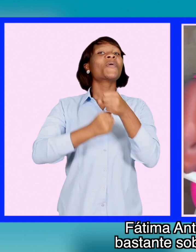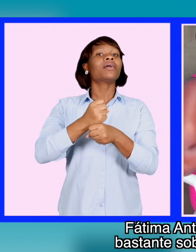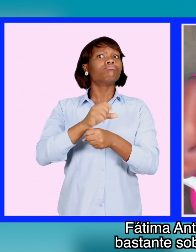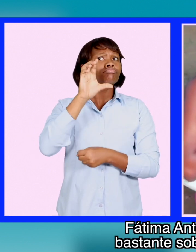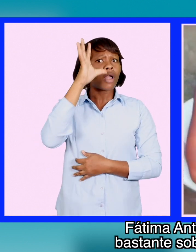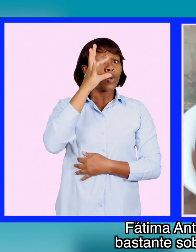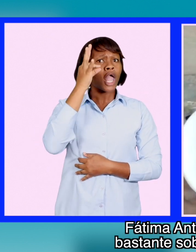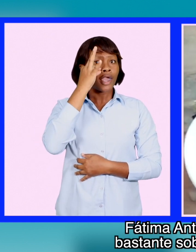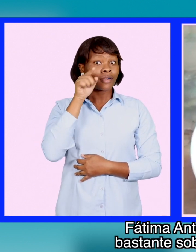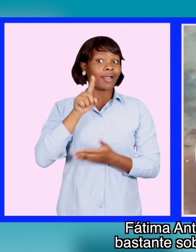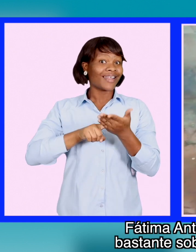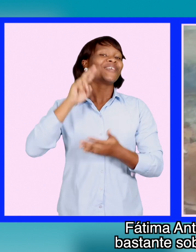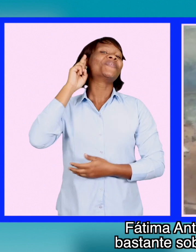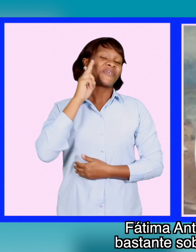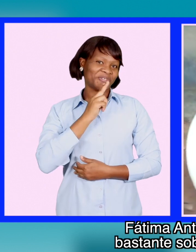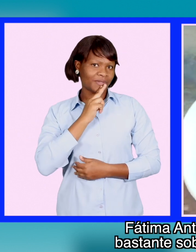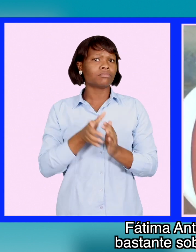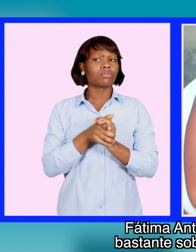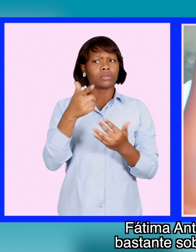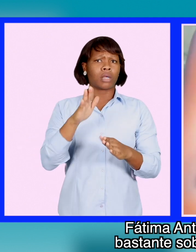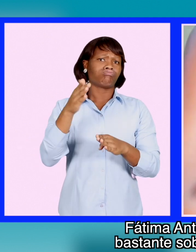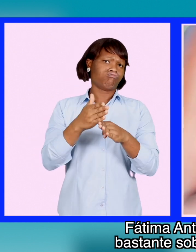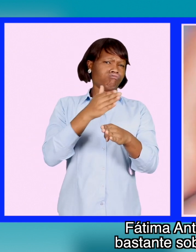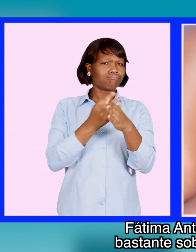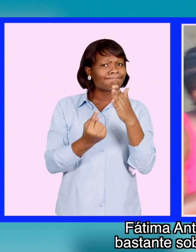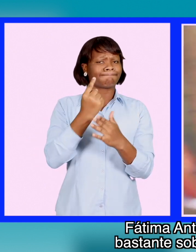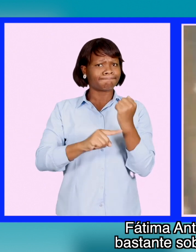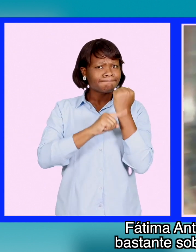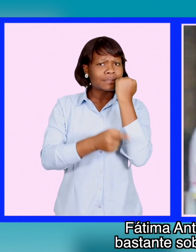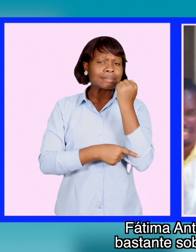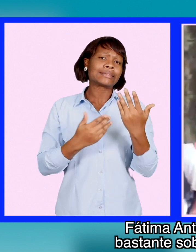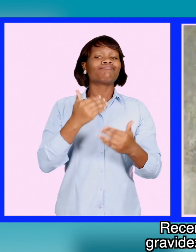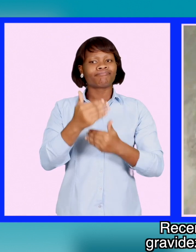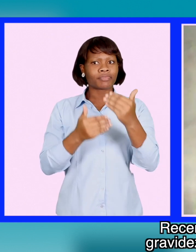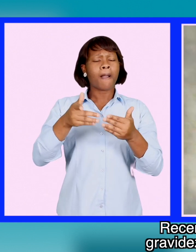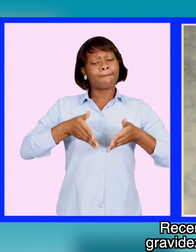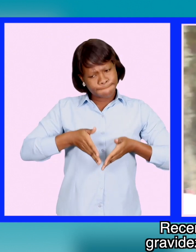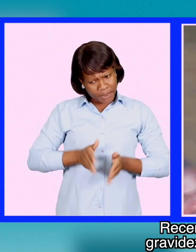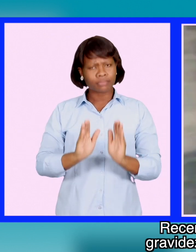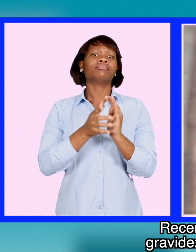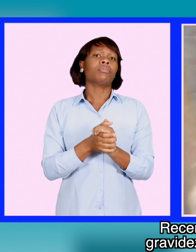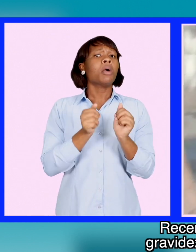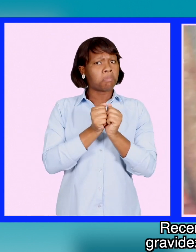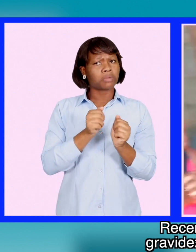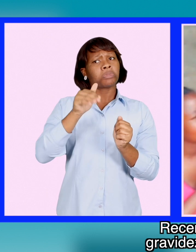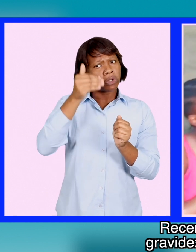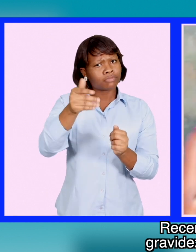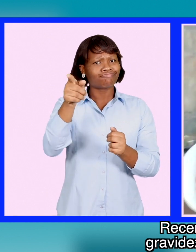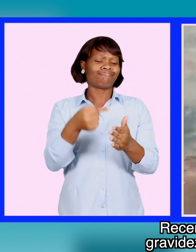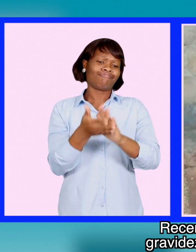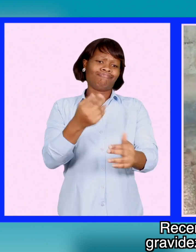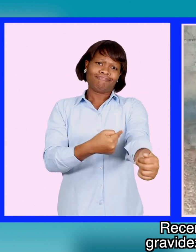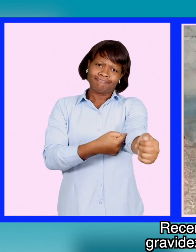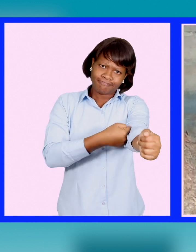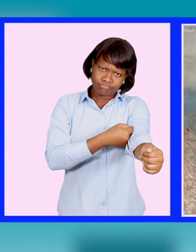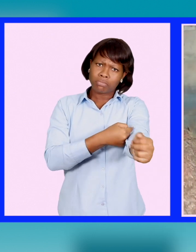Fátima Antônio, surda de 20 anos, sabe bastante sobre os métodos contraceptivos. Recentemente, descobriu sua gravidez e não parou